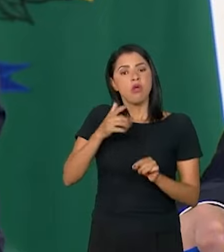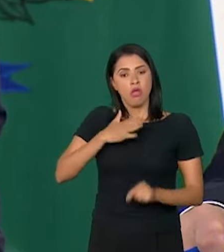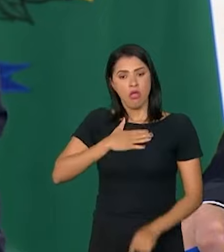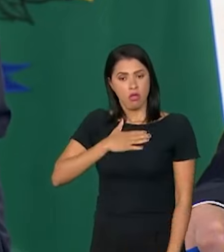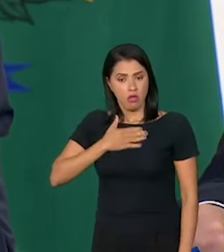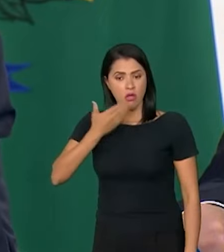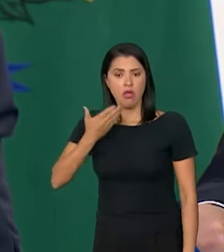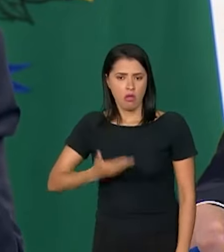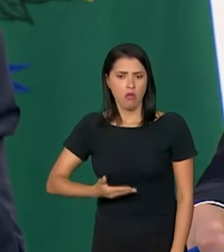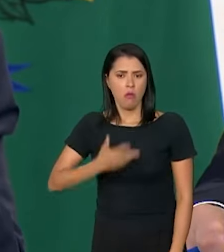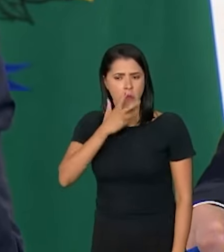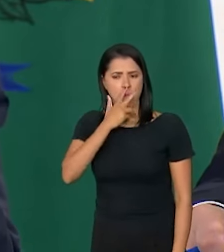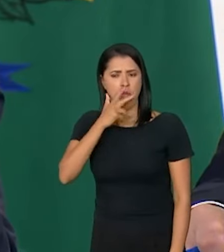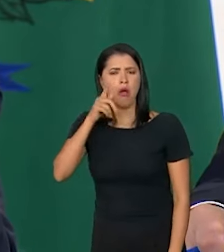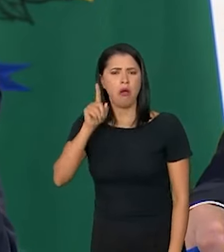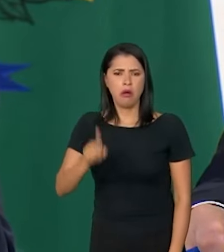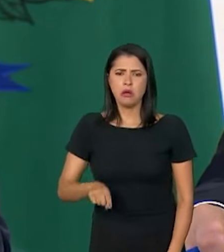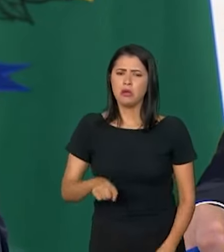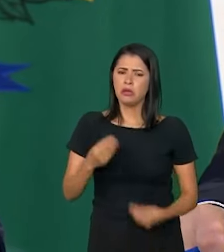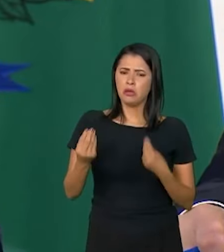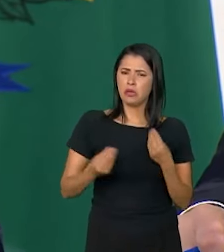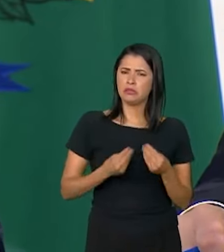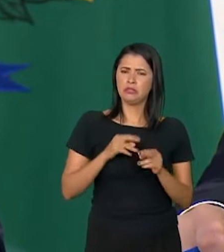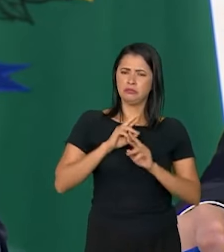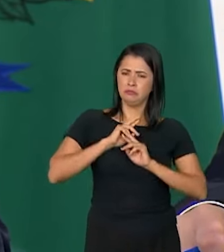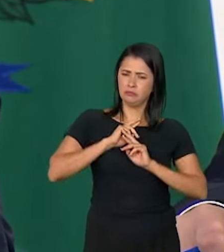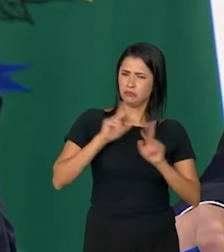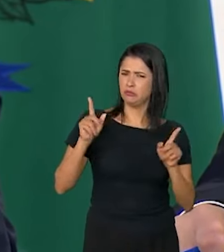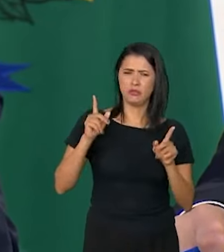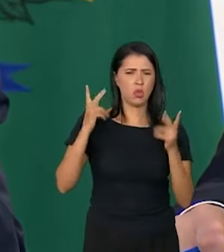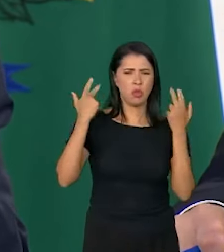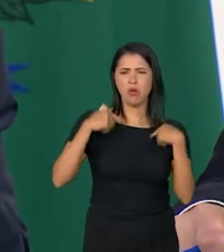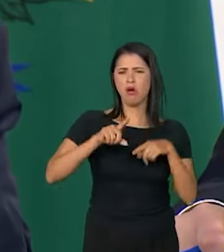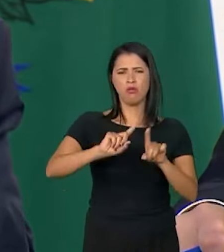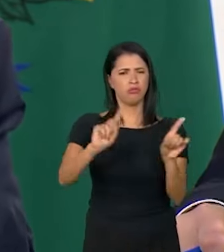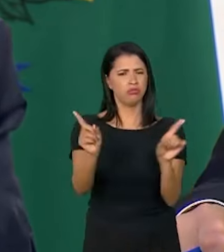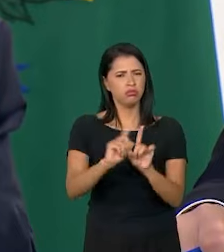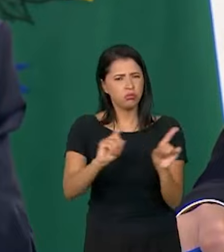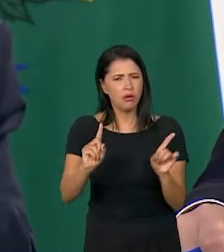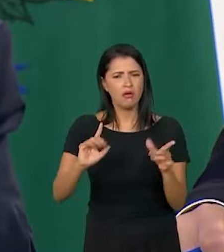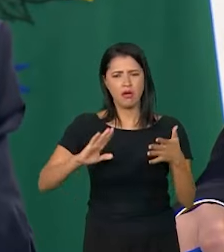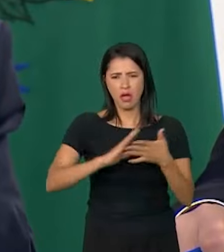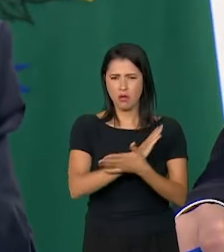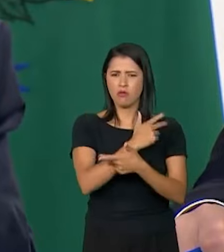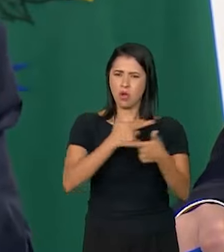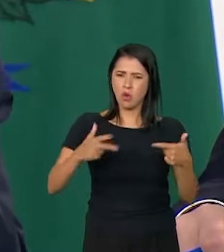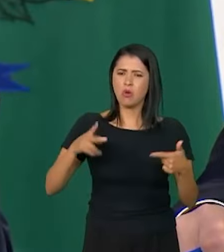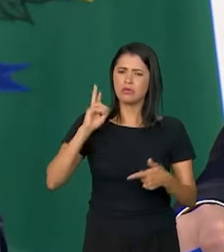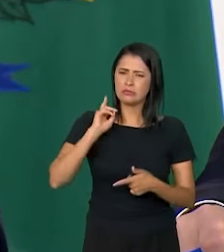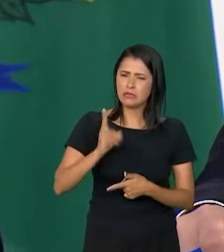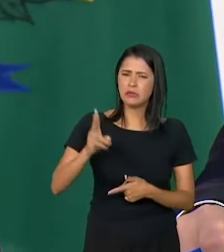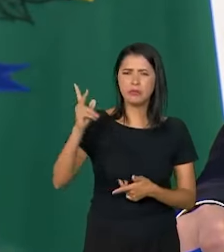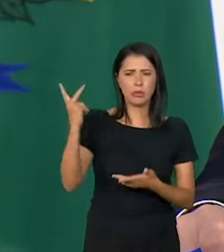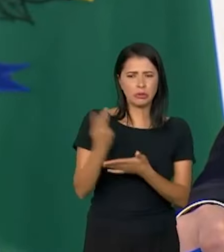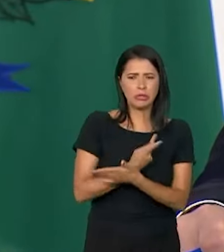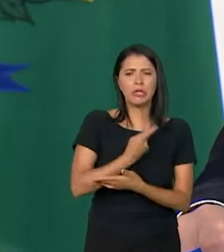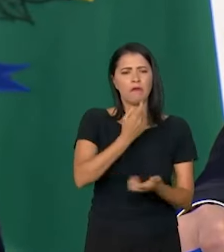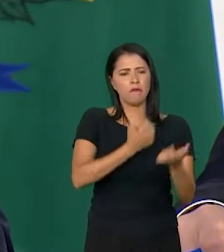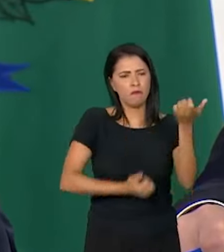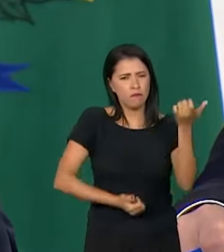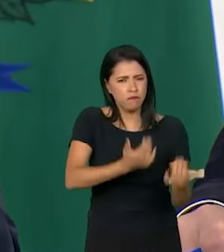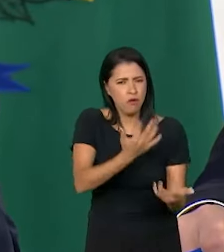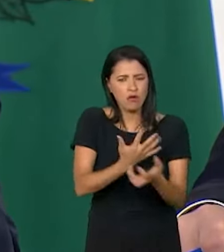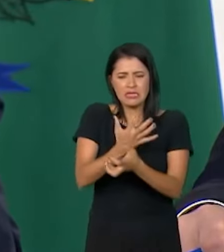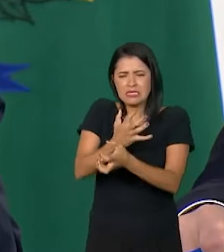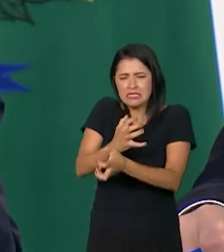mim parece muita anormalidade algumas coisas são sabe de sempre corriqueira que pega fogo a seca